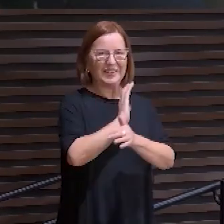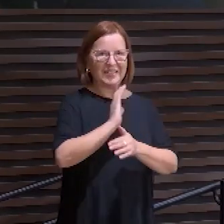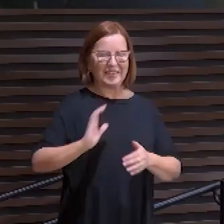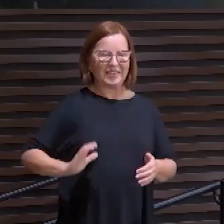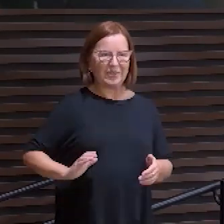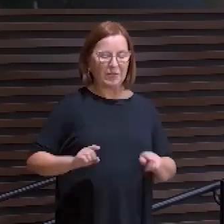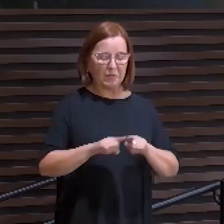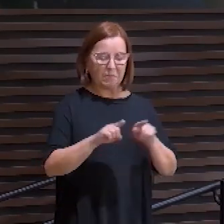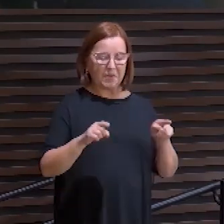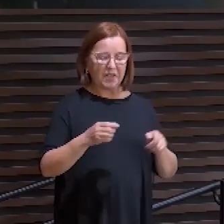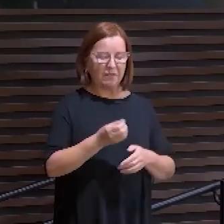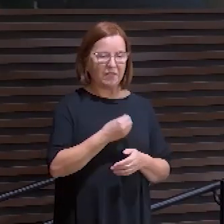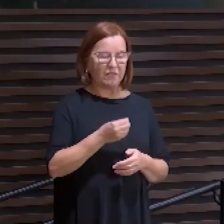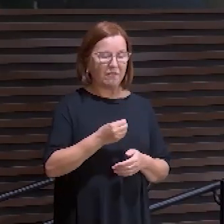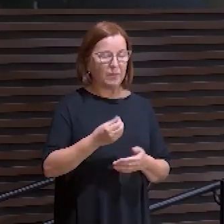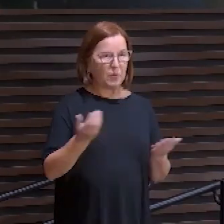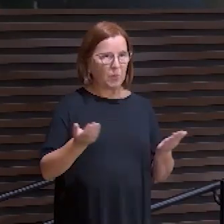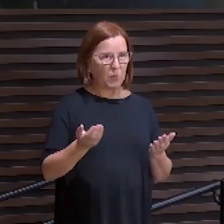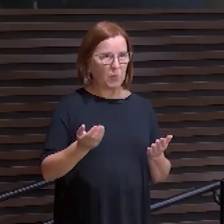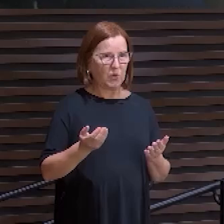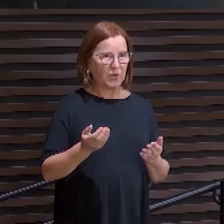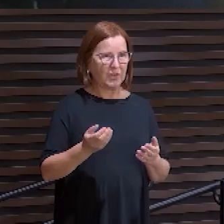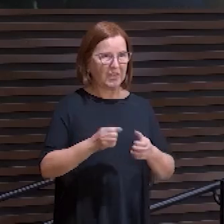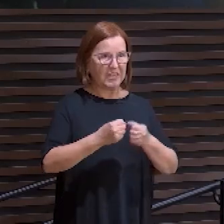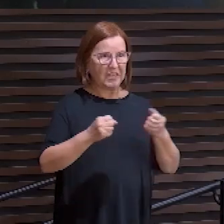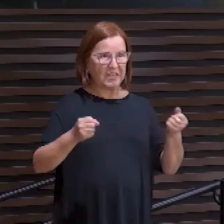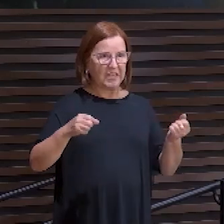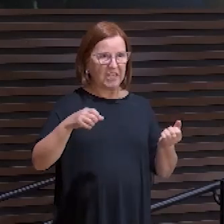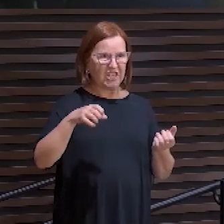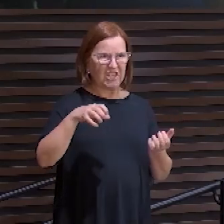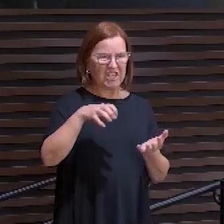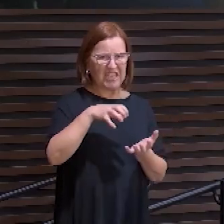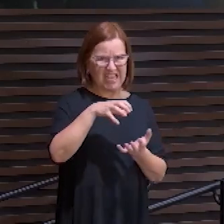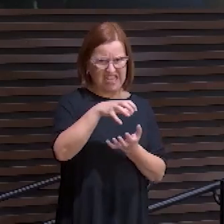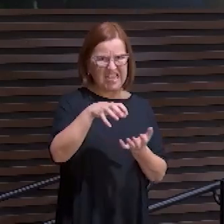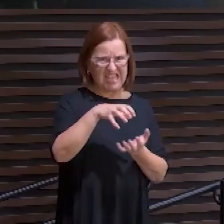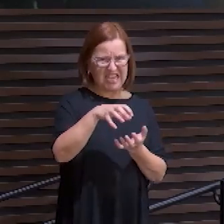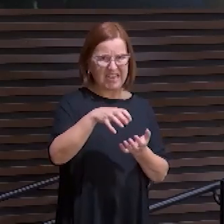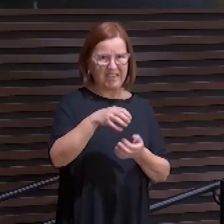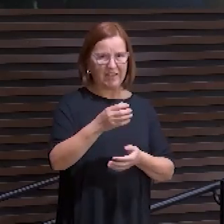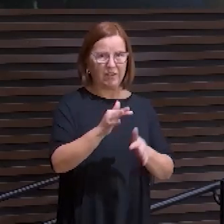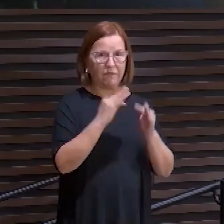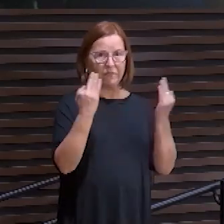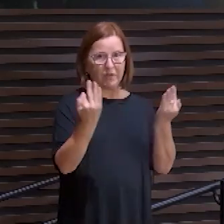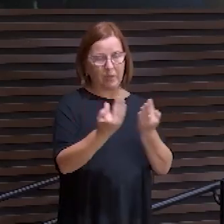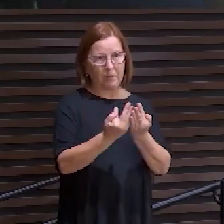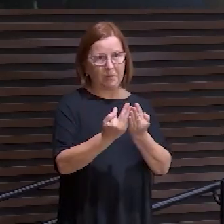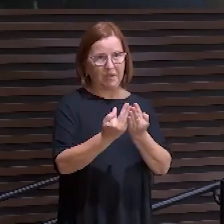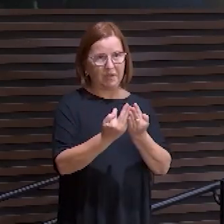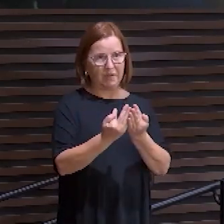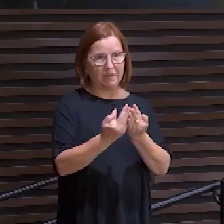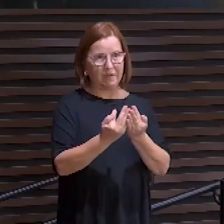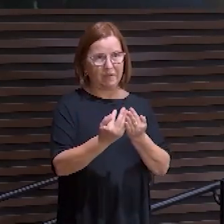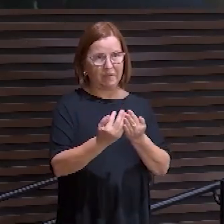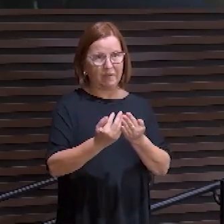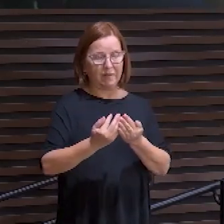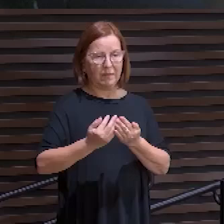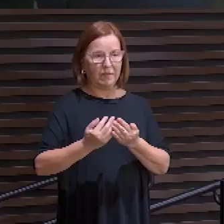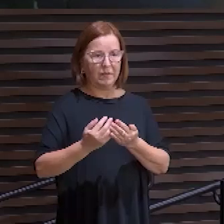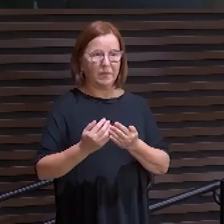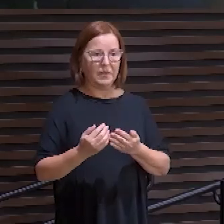grande crise na família, e se ela for ao chão, a sociedade